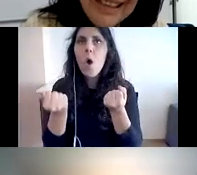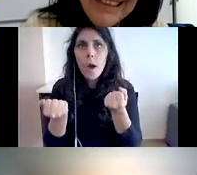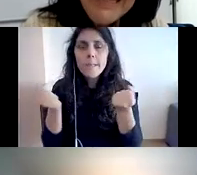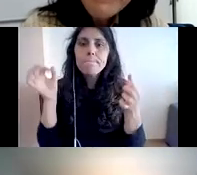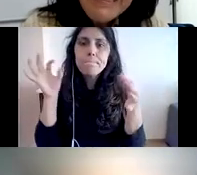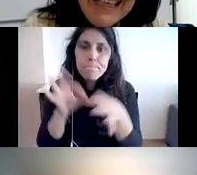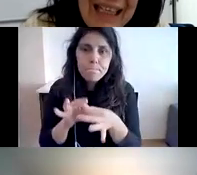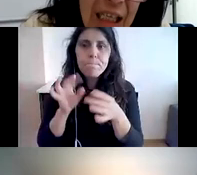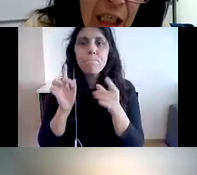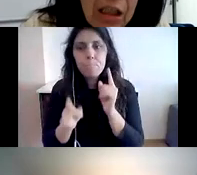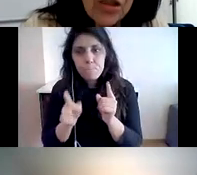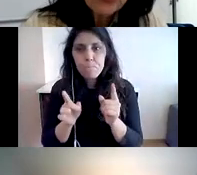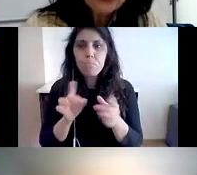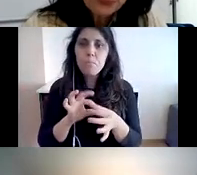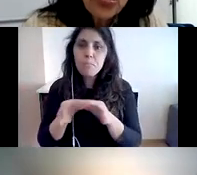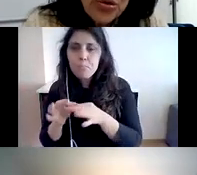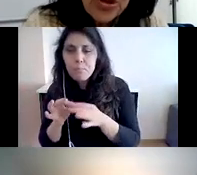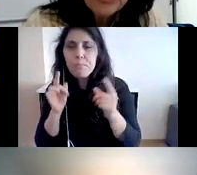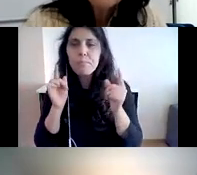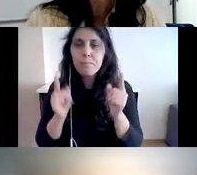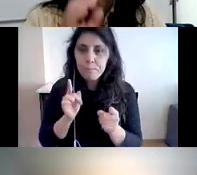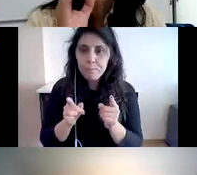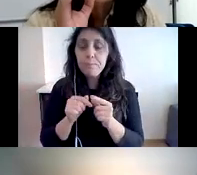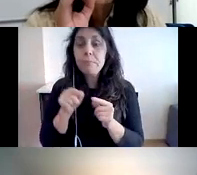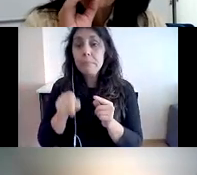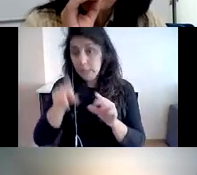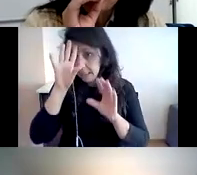que ele constitui,